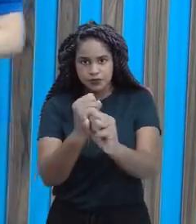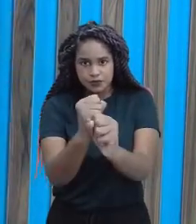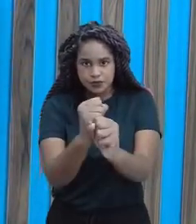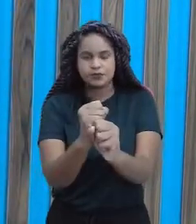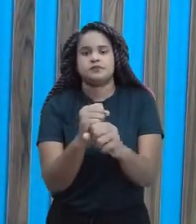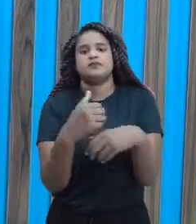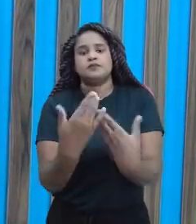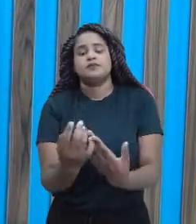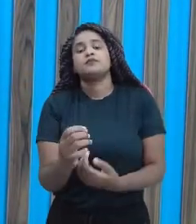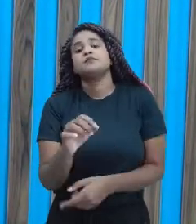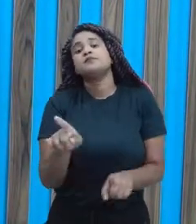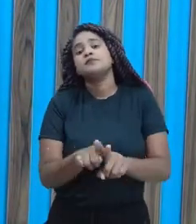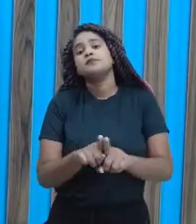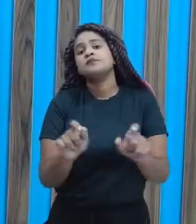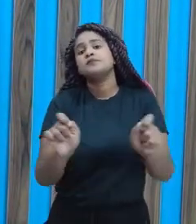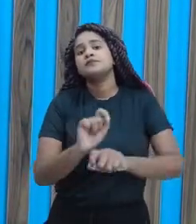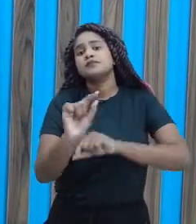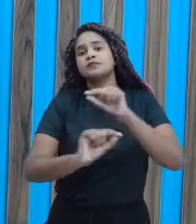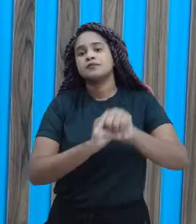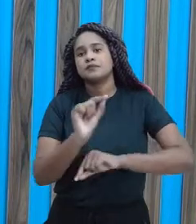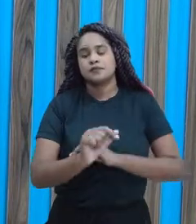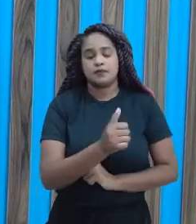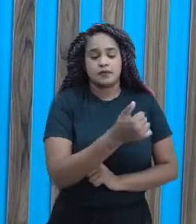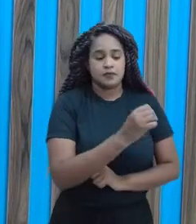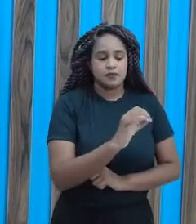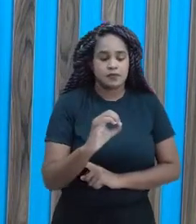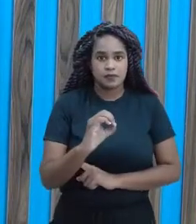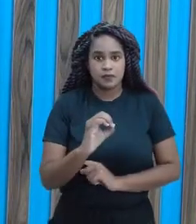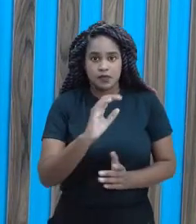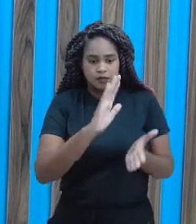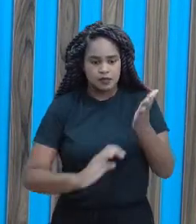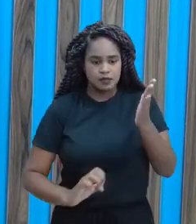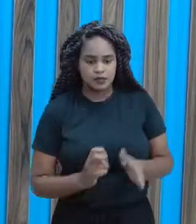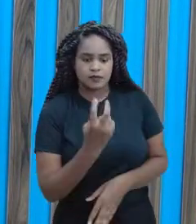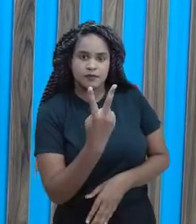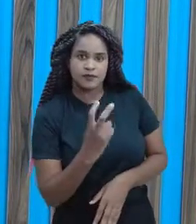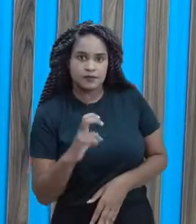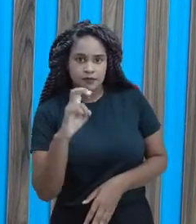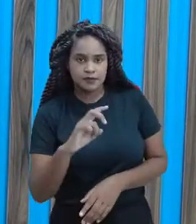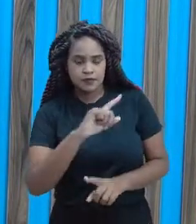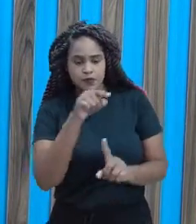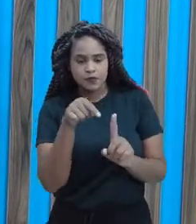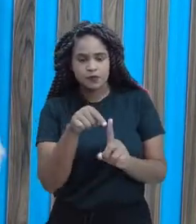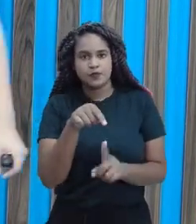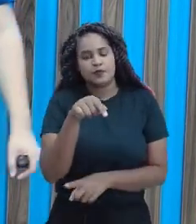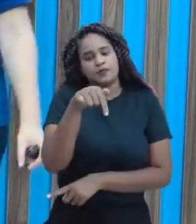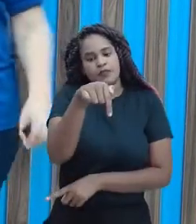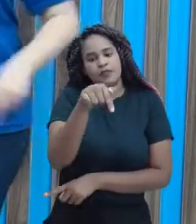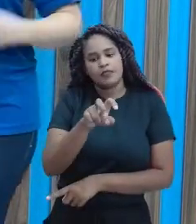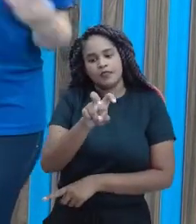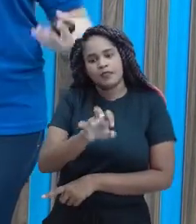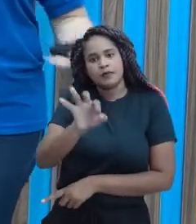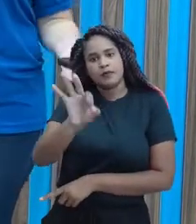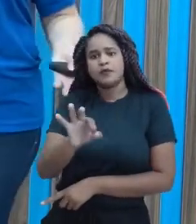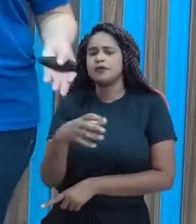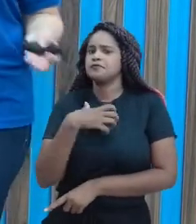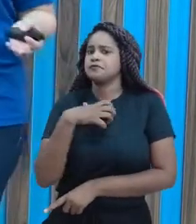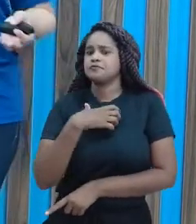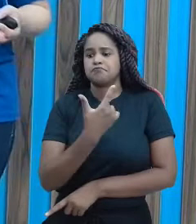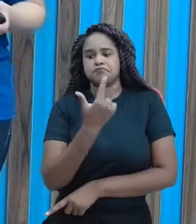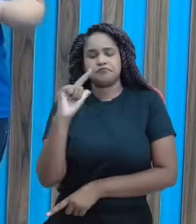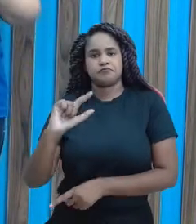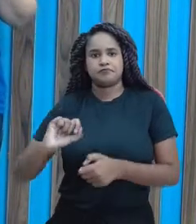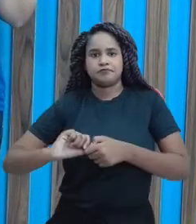eu posso pegar o 100% e tirar 25 para dar 75, ou não. É uma outra maneira de